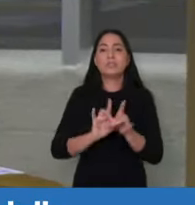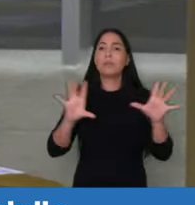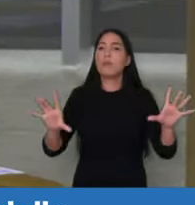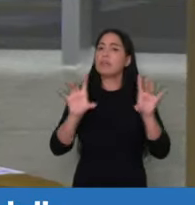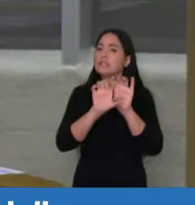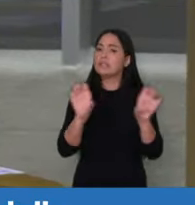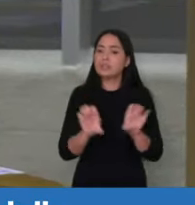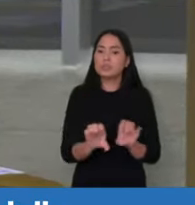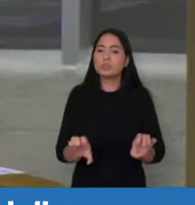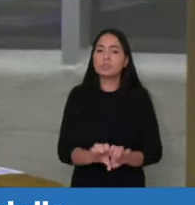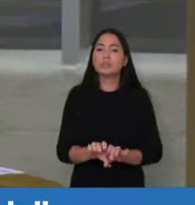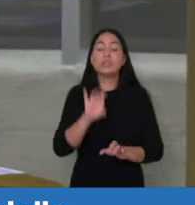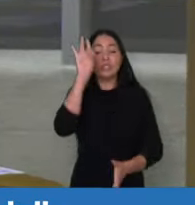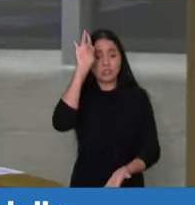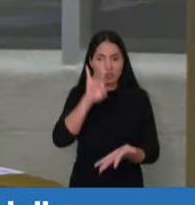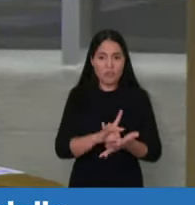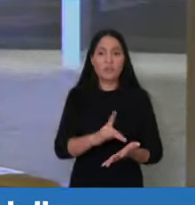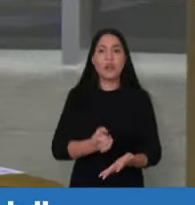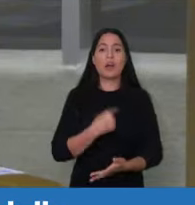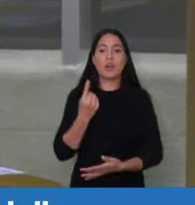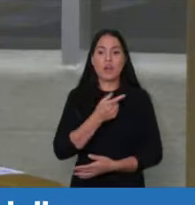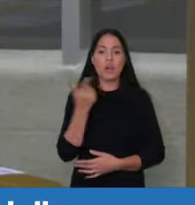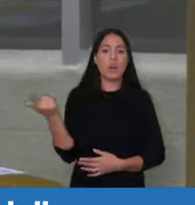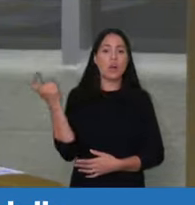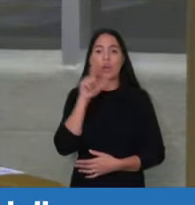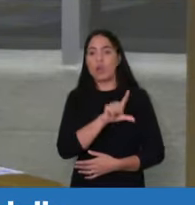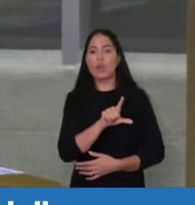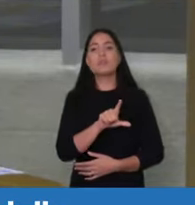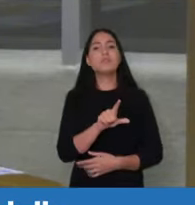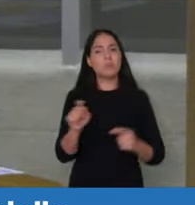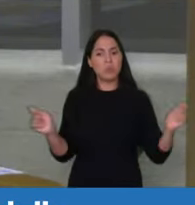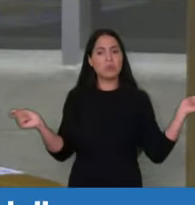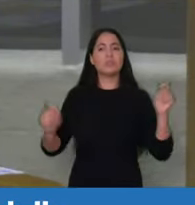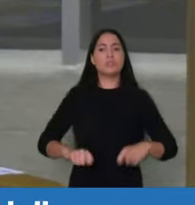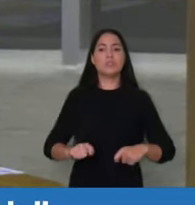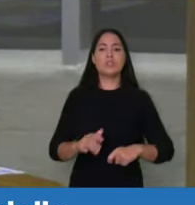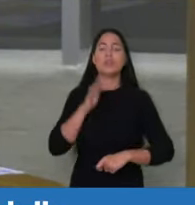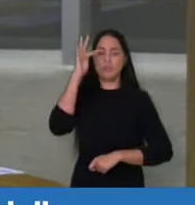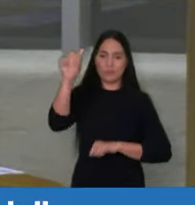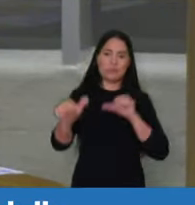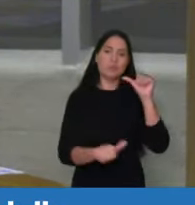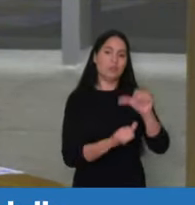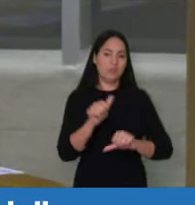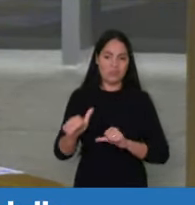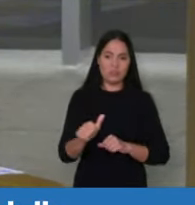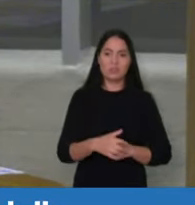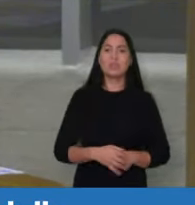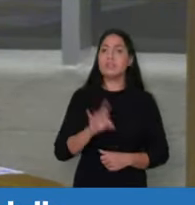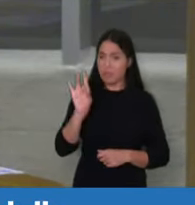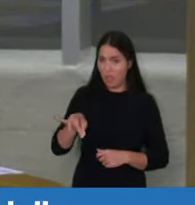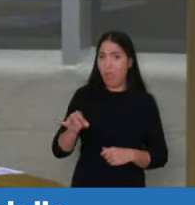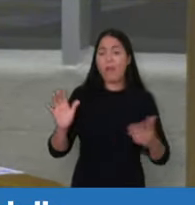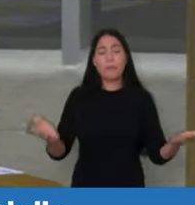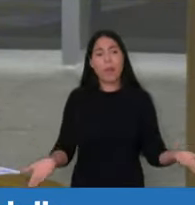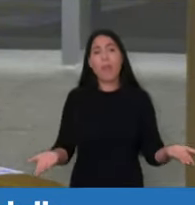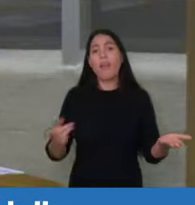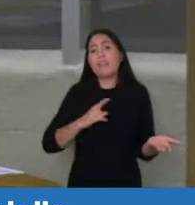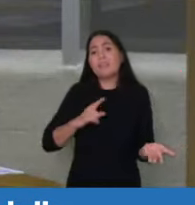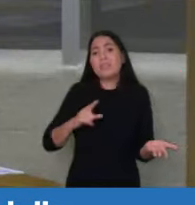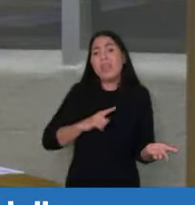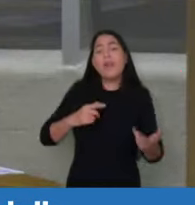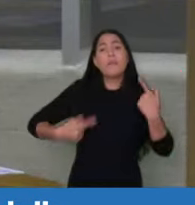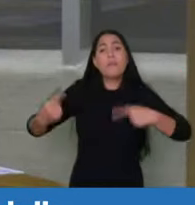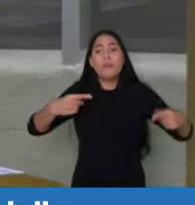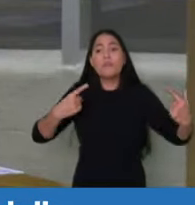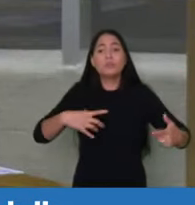fazer com que efetivamente a gente consiga ser capaz de construir um futuro diferente, né? De fazer política de uma forma diferente, de não